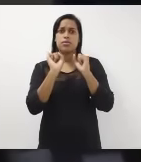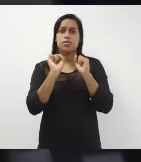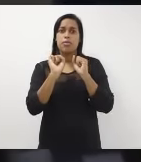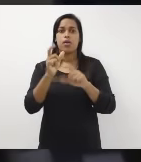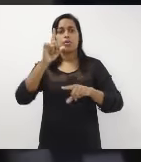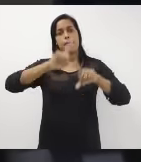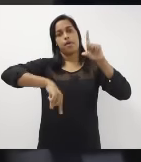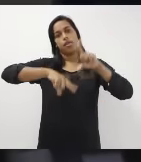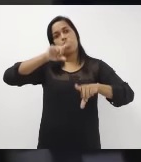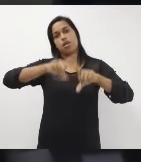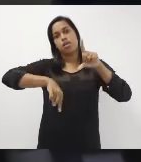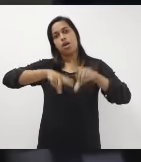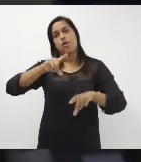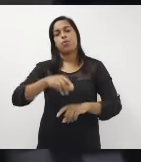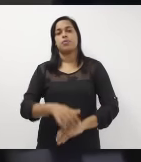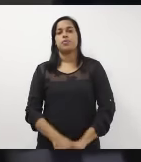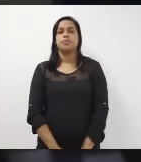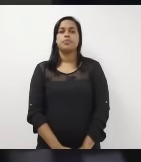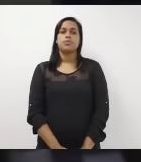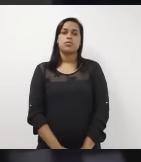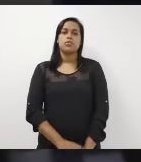material.